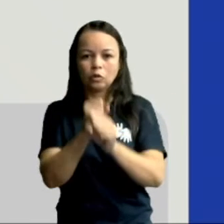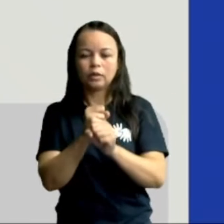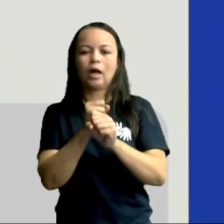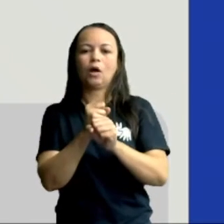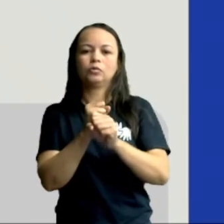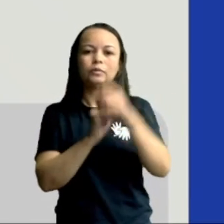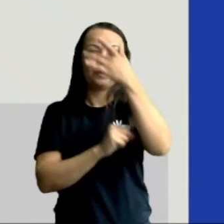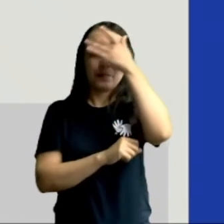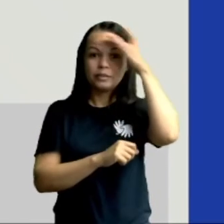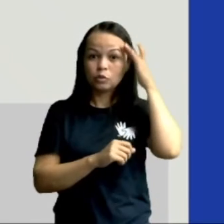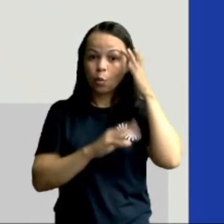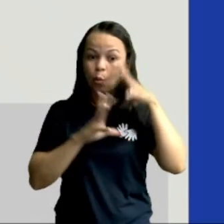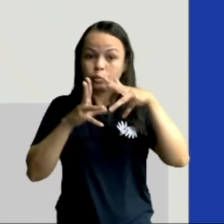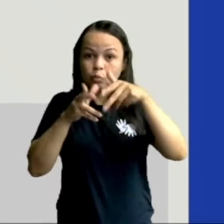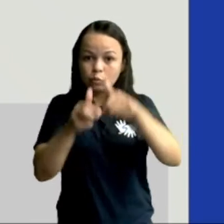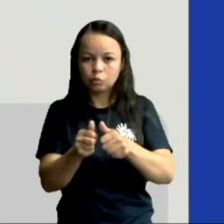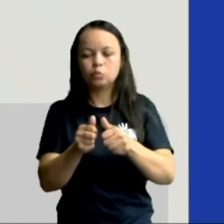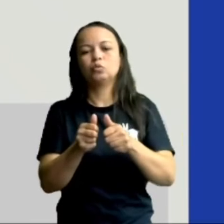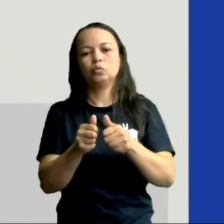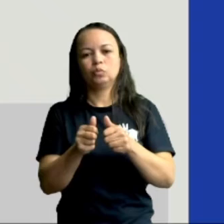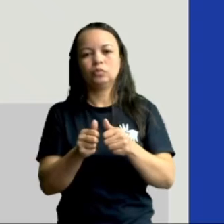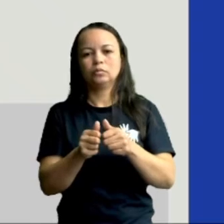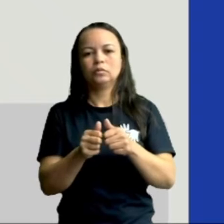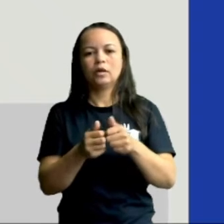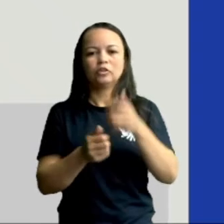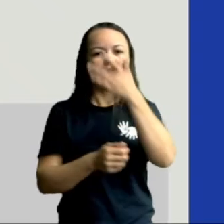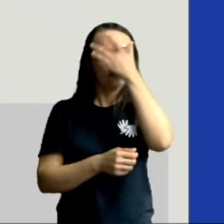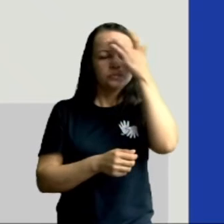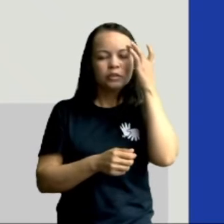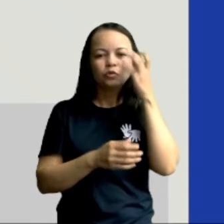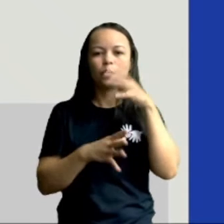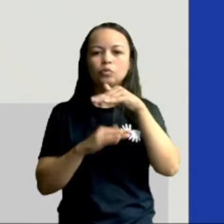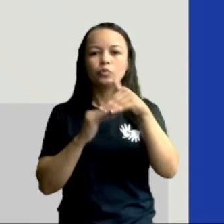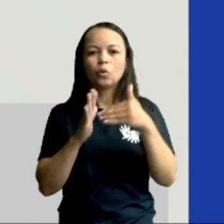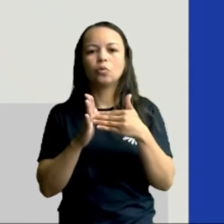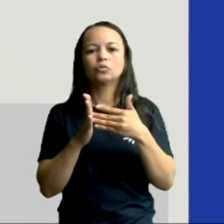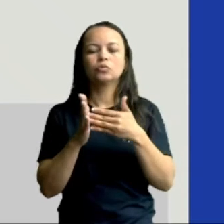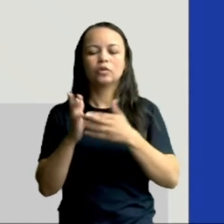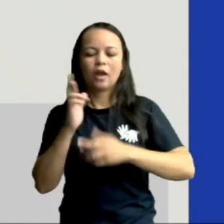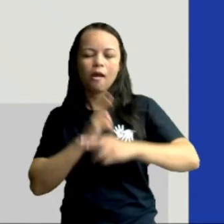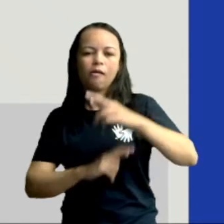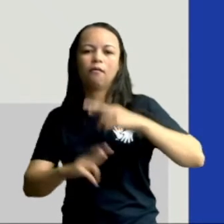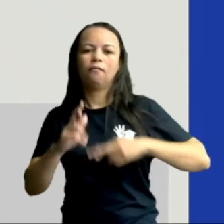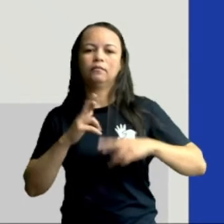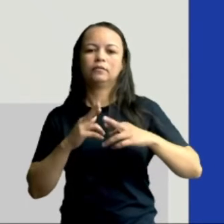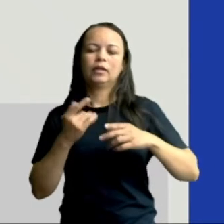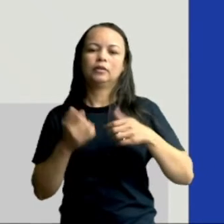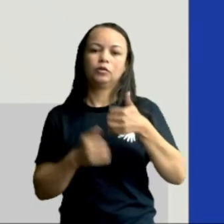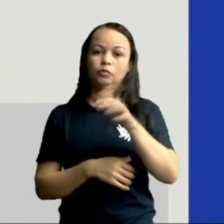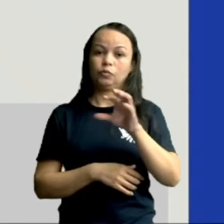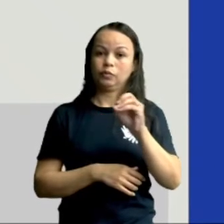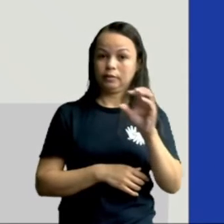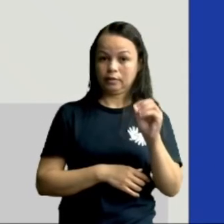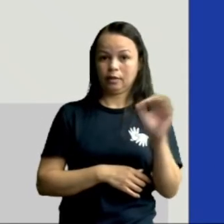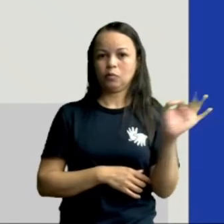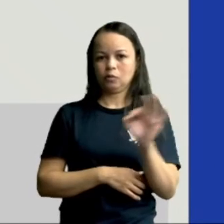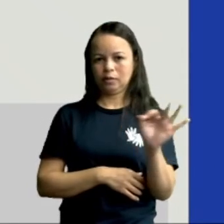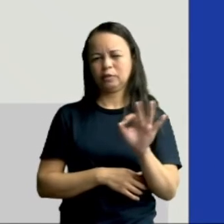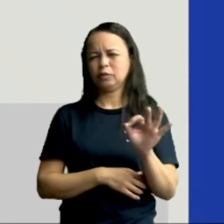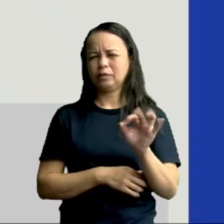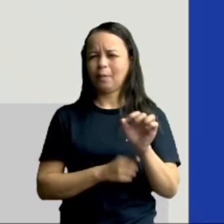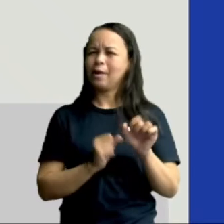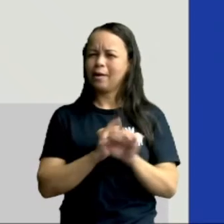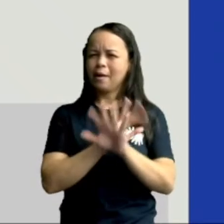lá, o total todo, tá? Lembra de total, lembra de todo. Aí a gente já consegue fazer a relação dos 100%. Isso aí já